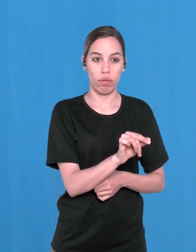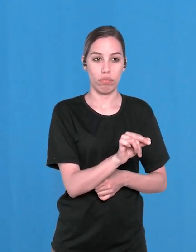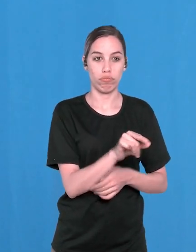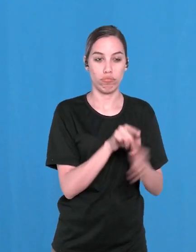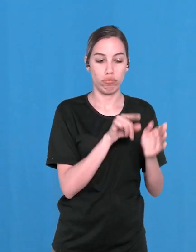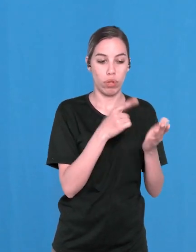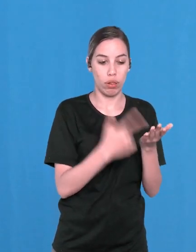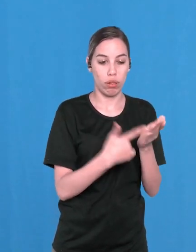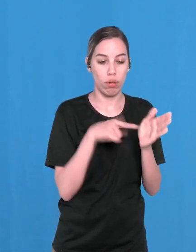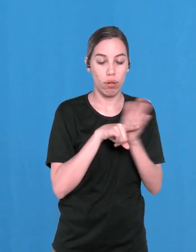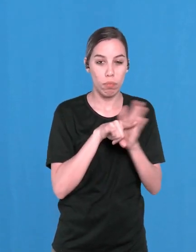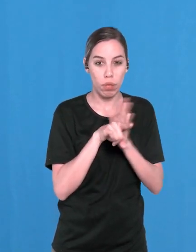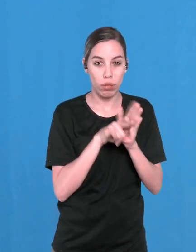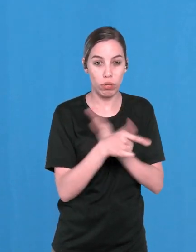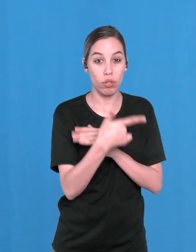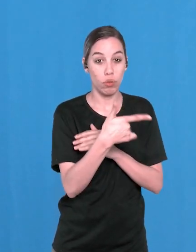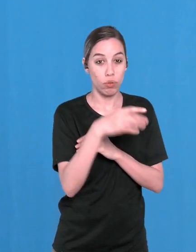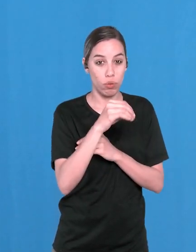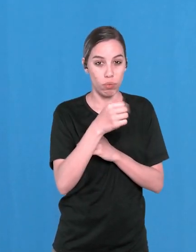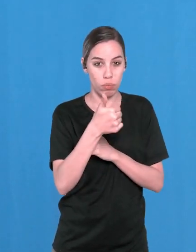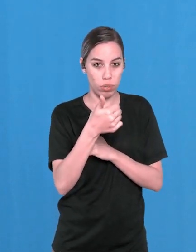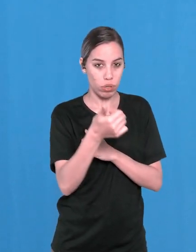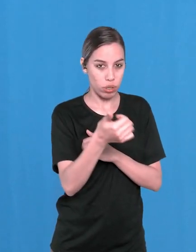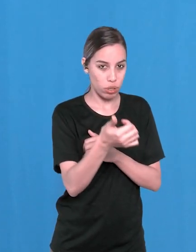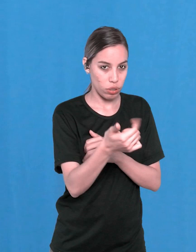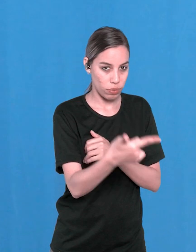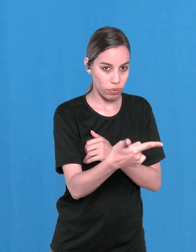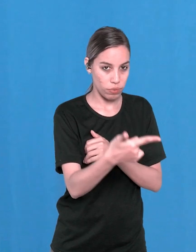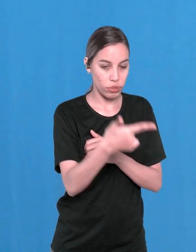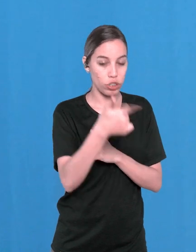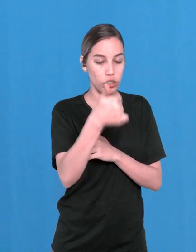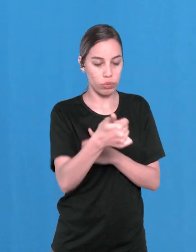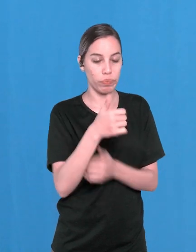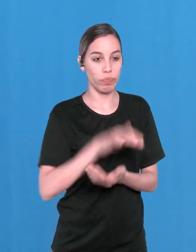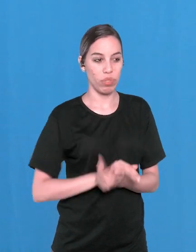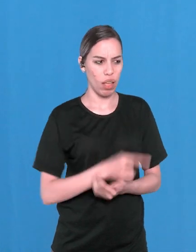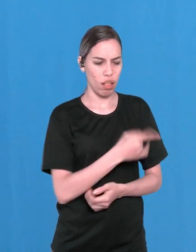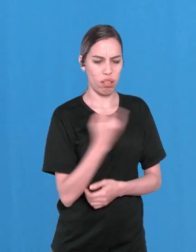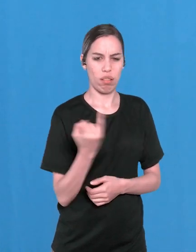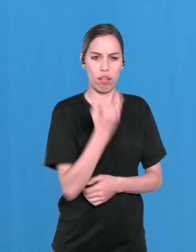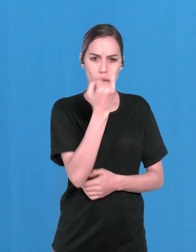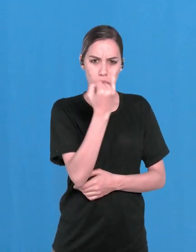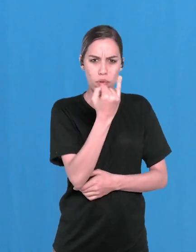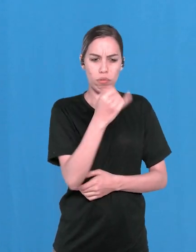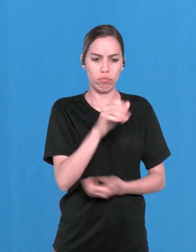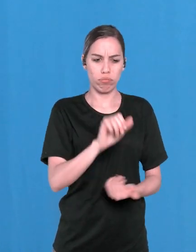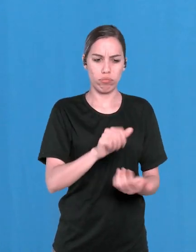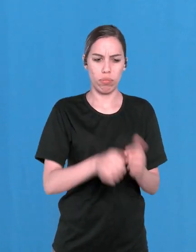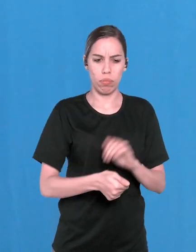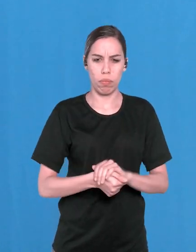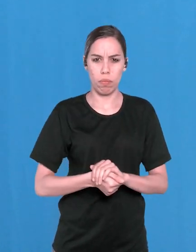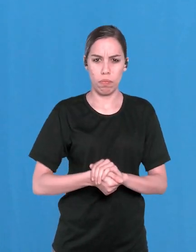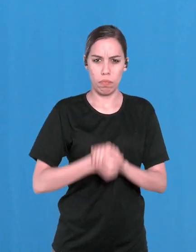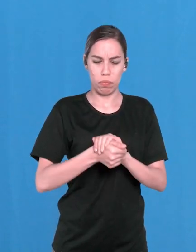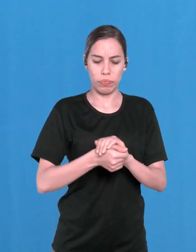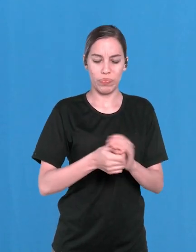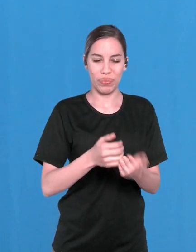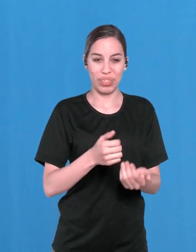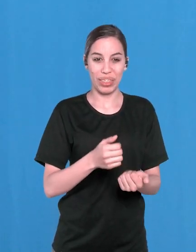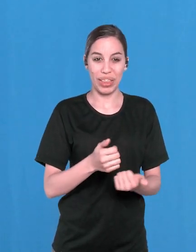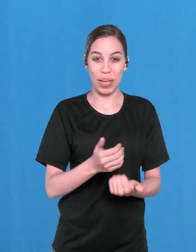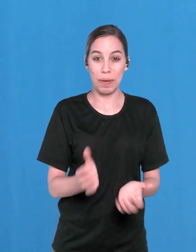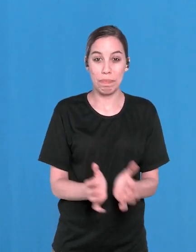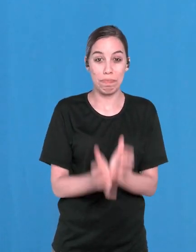em 2021. Foi finalista de importantes prêmios literários, como Jabuti, São Paulo de